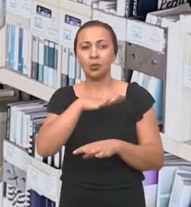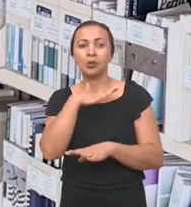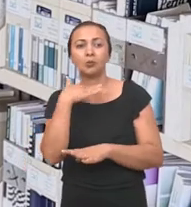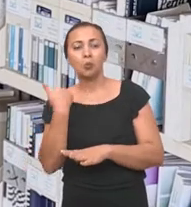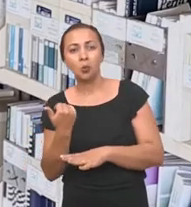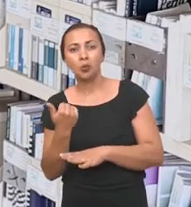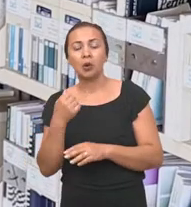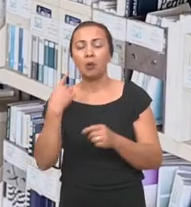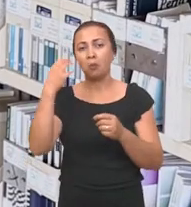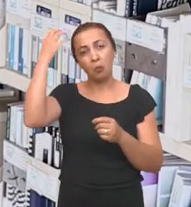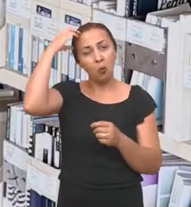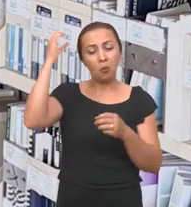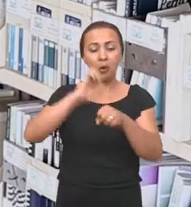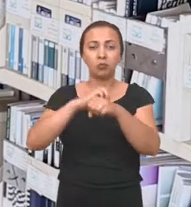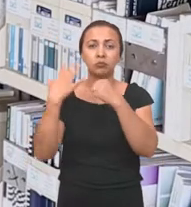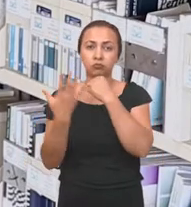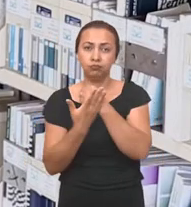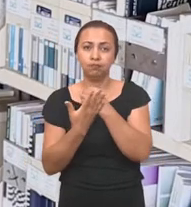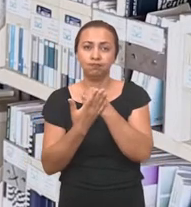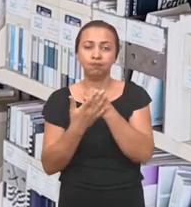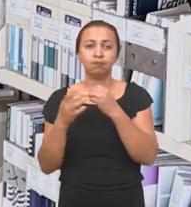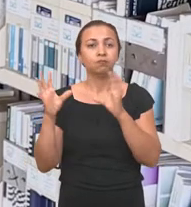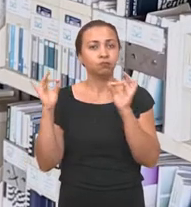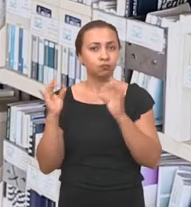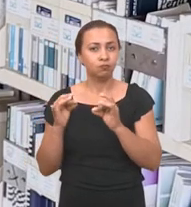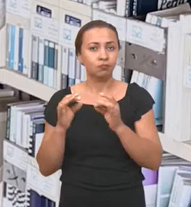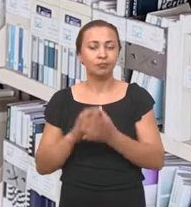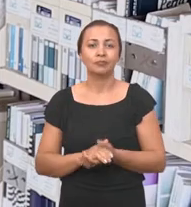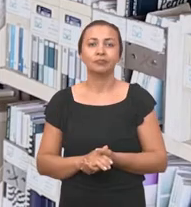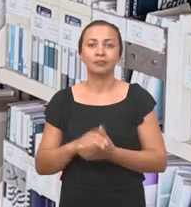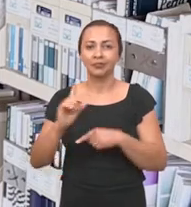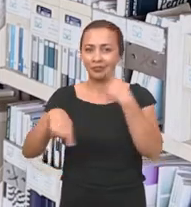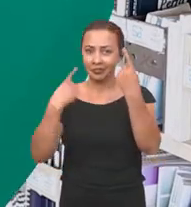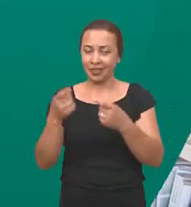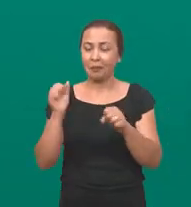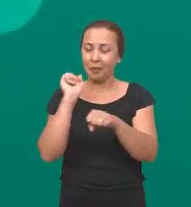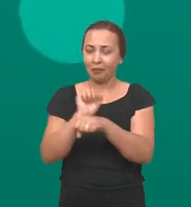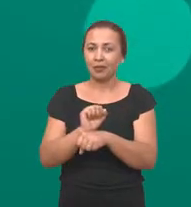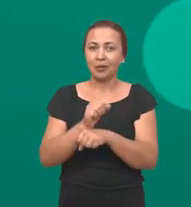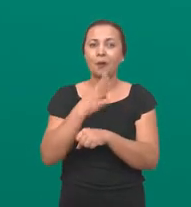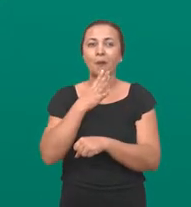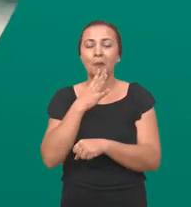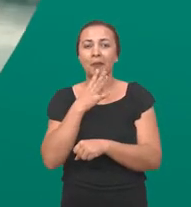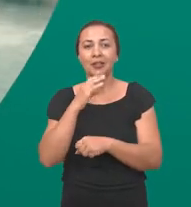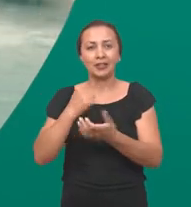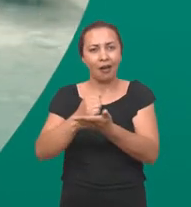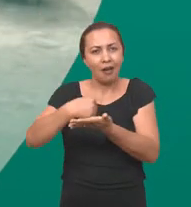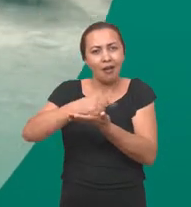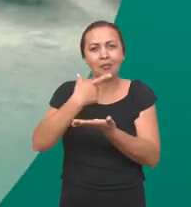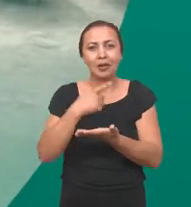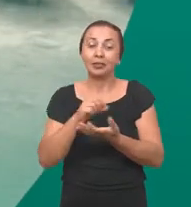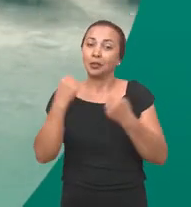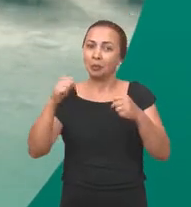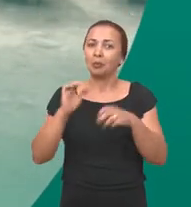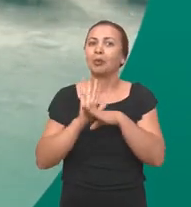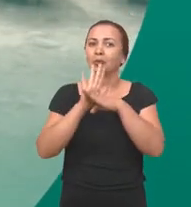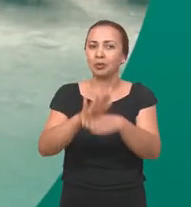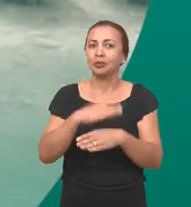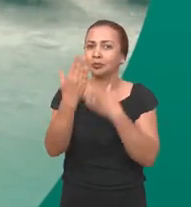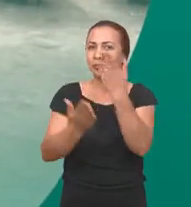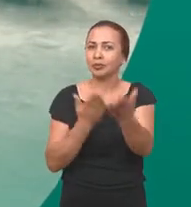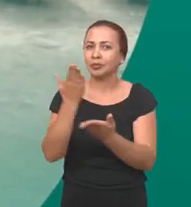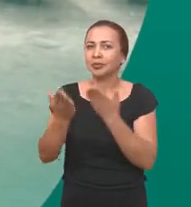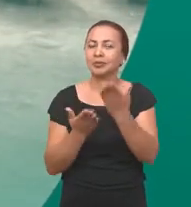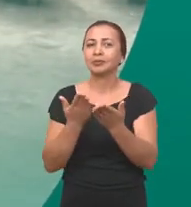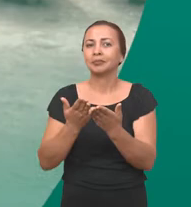número de mortes e de infectados. Depois do intervalo, conheça o medicamento